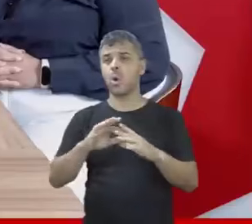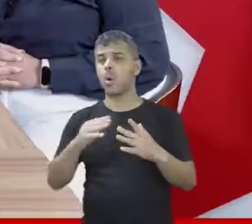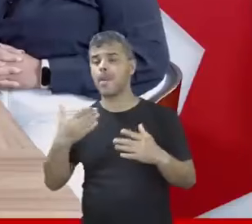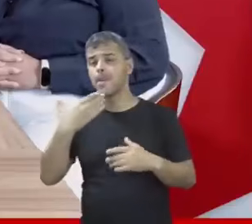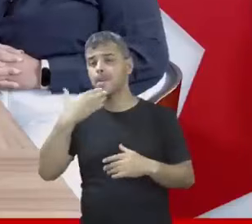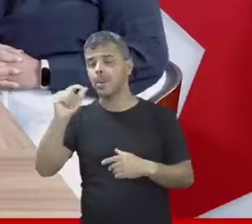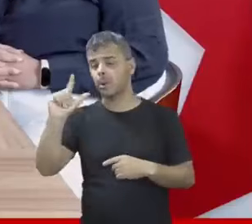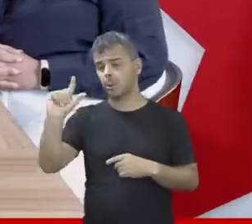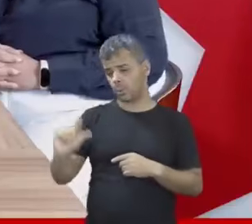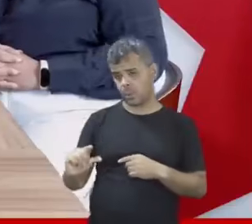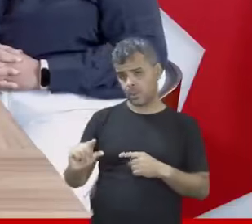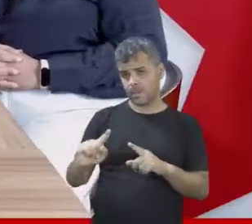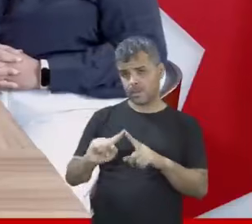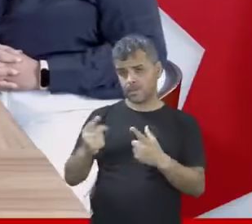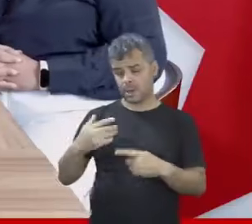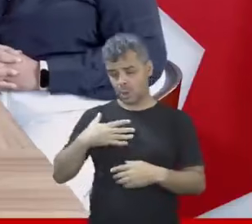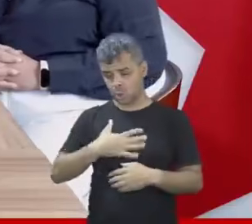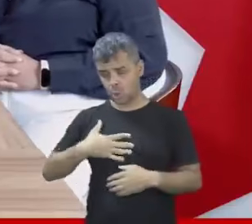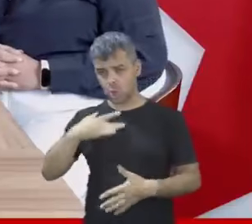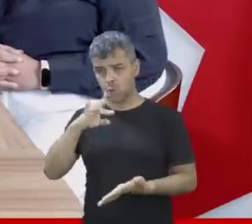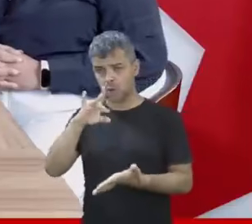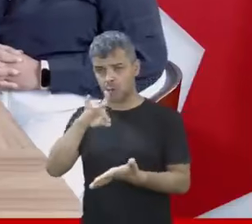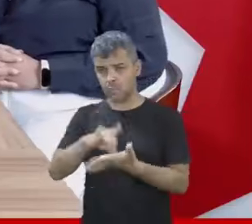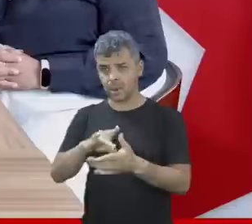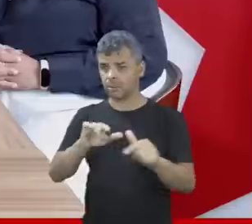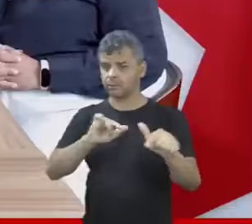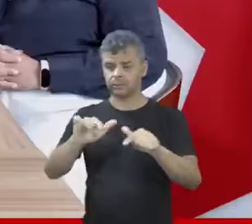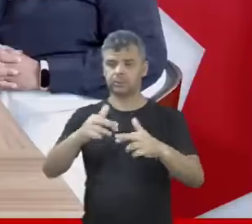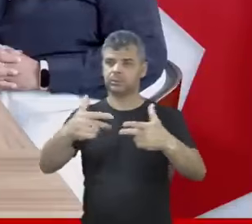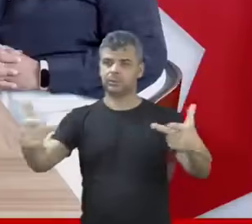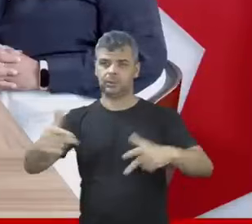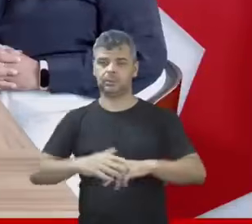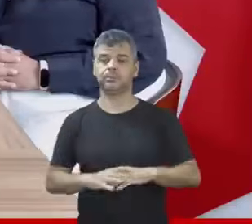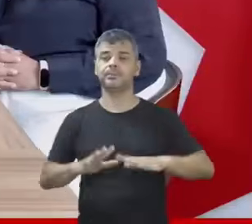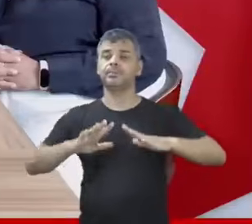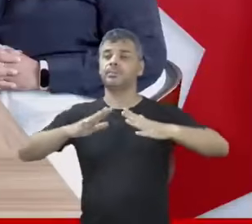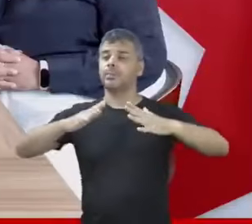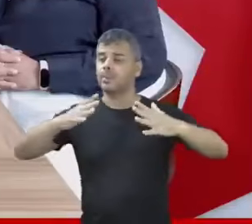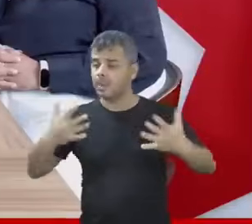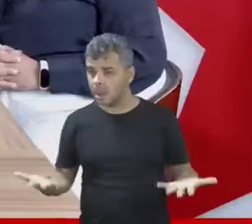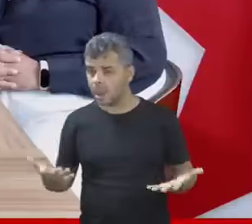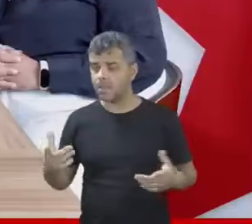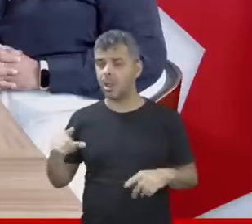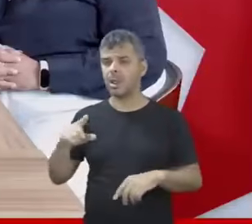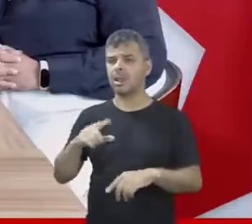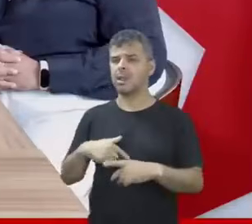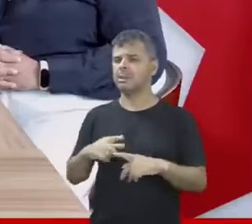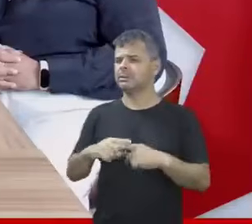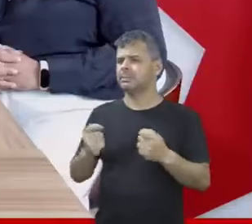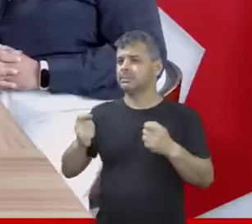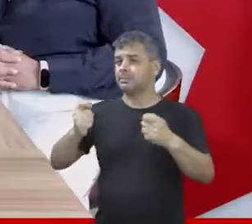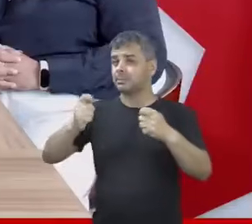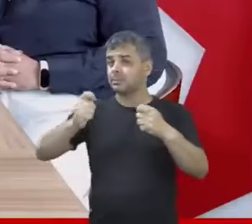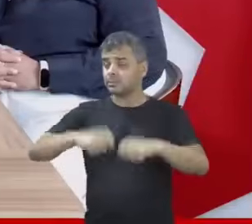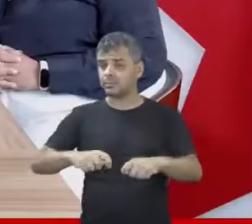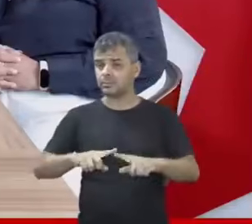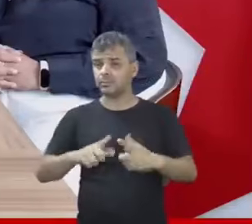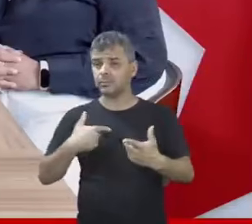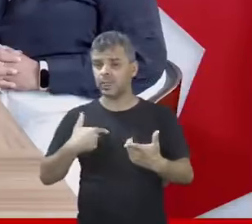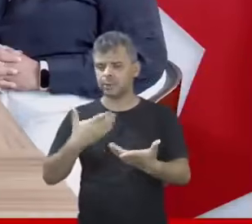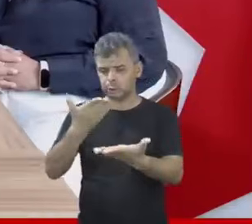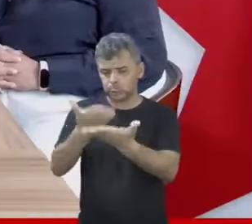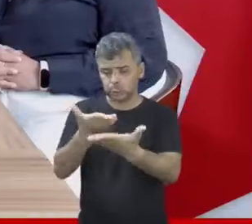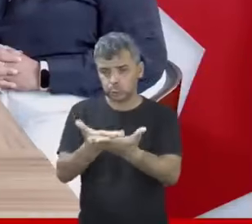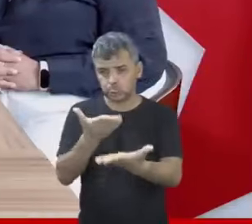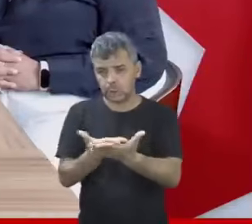melhoria mínima, mas o que ele gosta realmente de fazer é outra coisa. Então, ele passa a ter uma possibilidade de